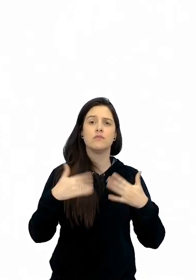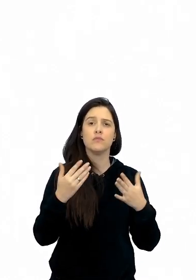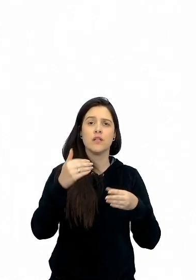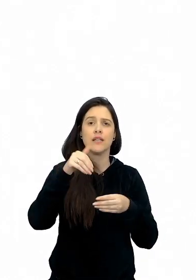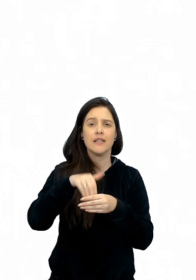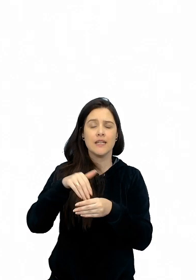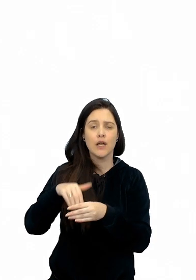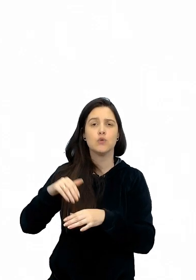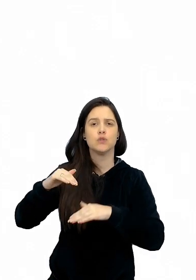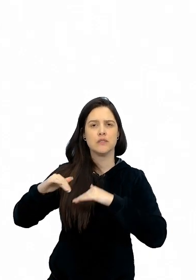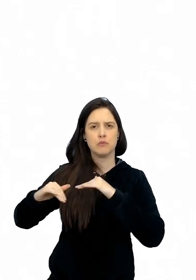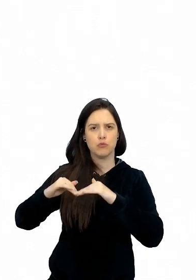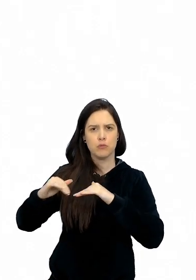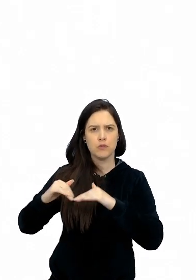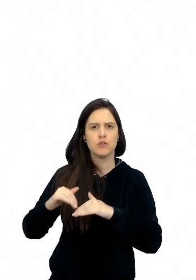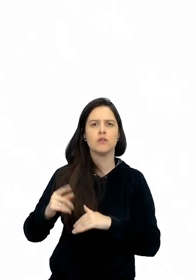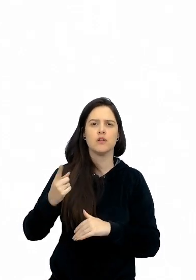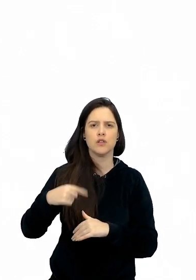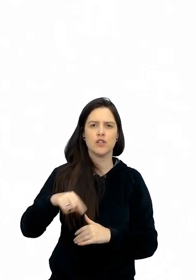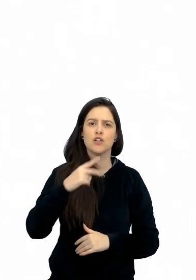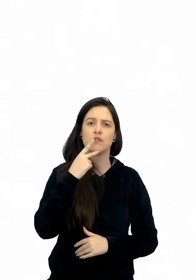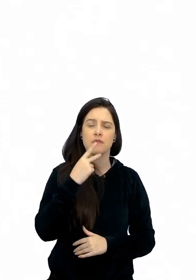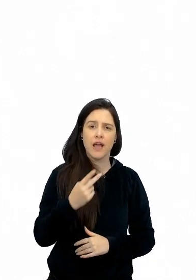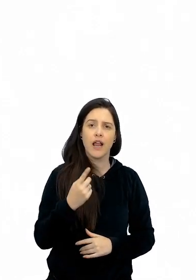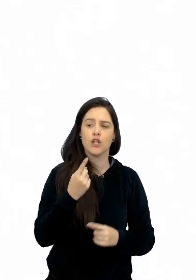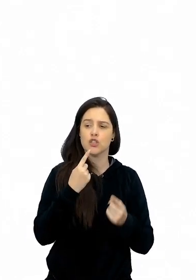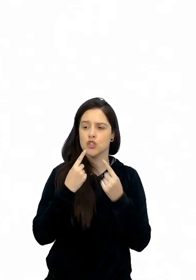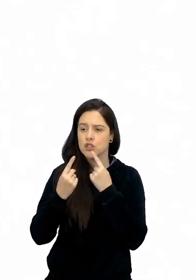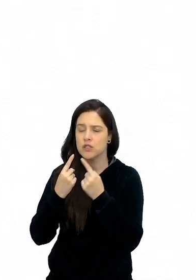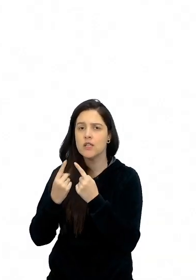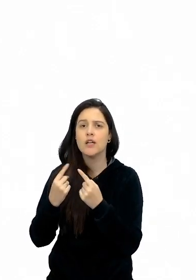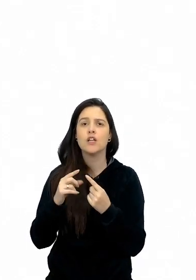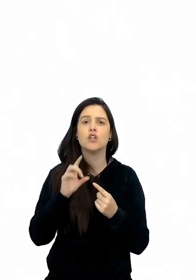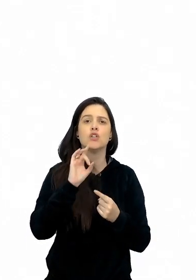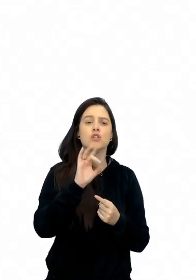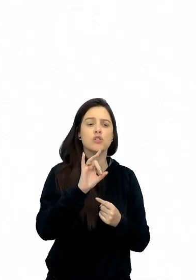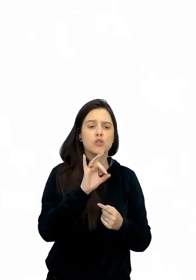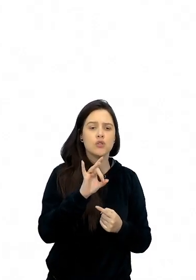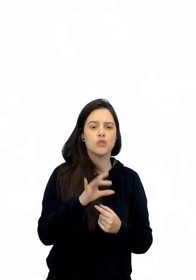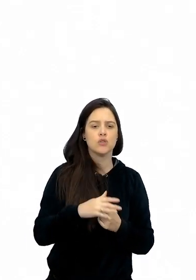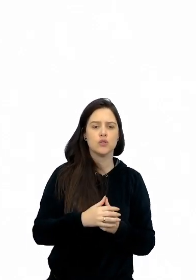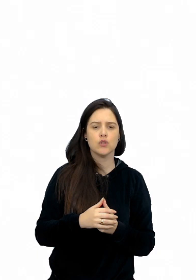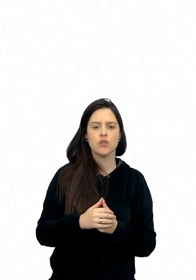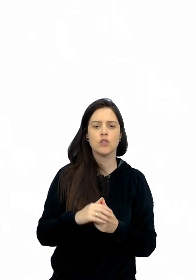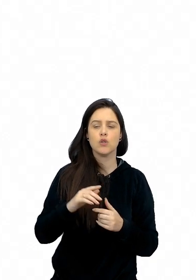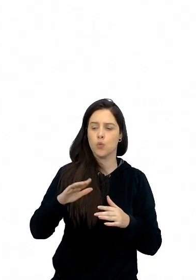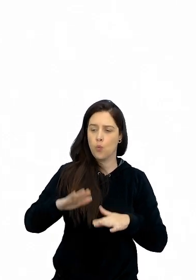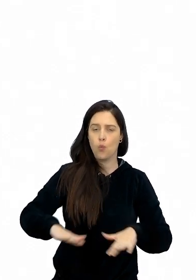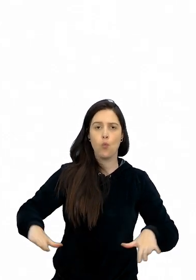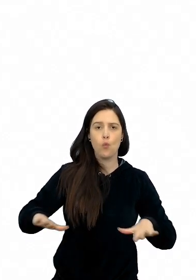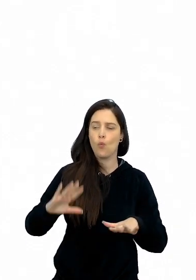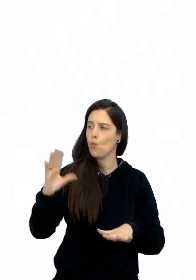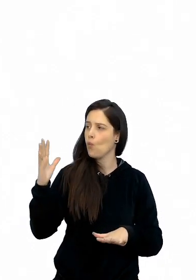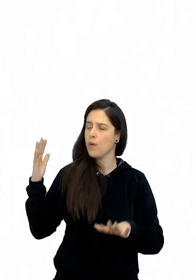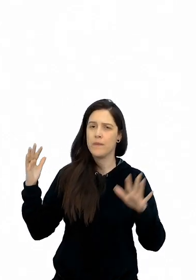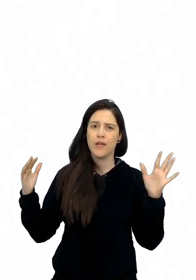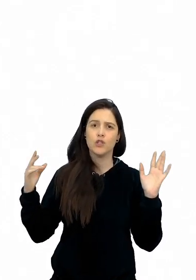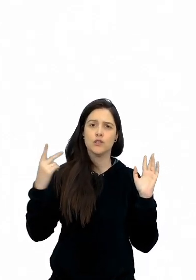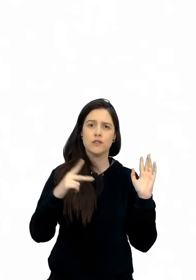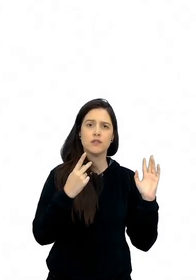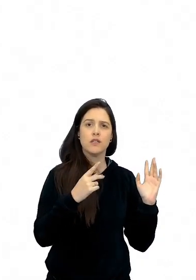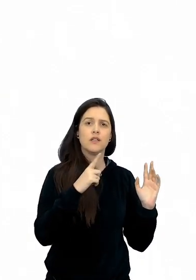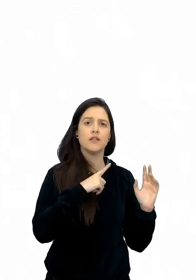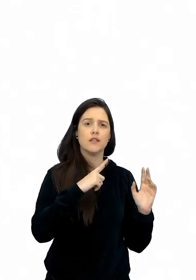desse movimento, né, que a gente fala assim, de algo que ele explora ali no meio, no ambiente deles, para que